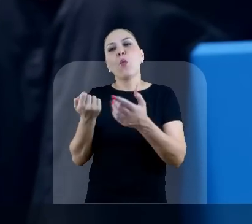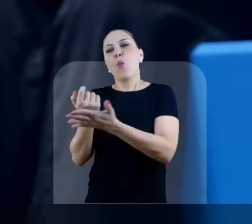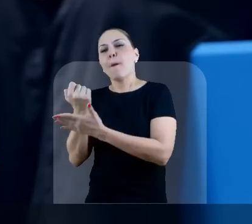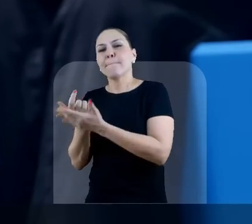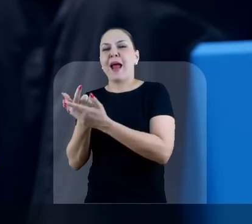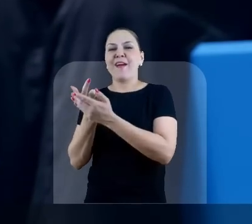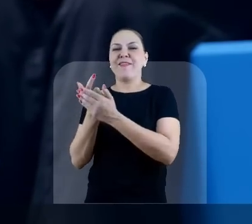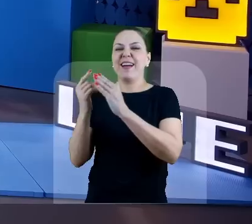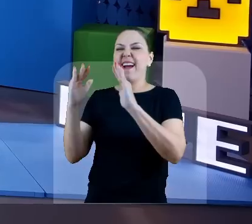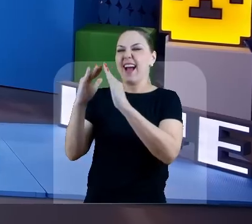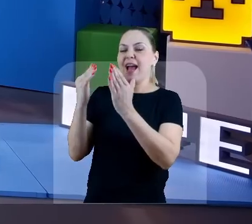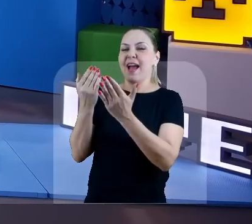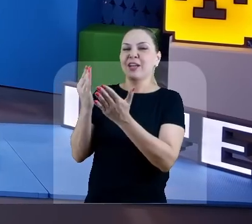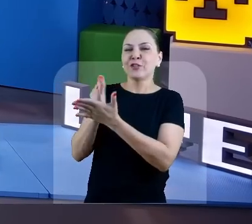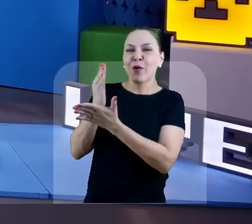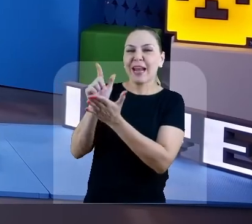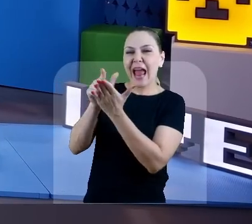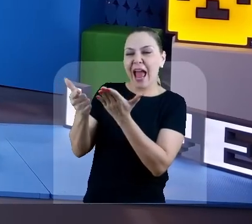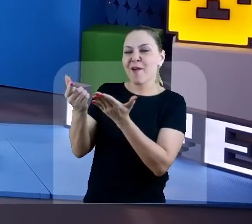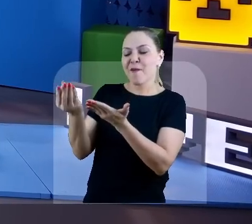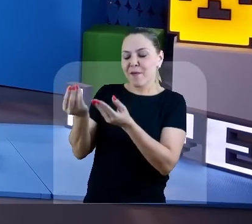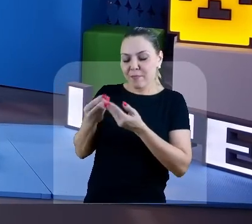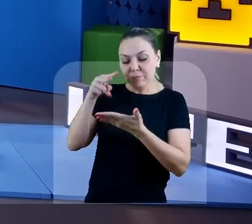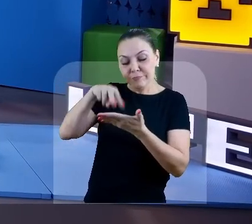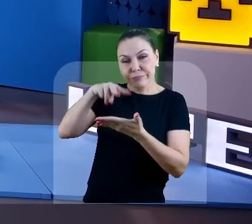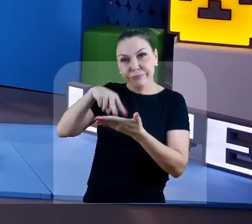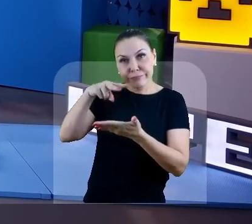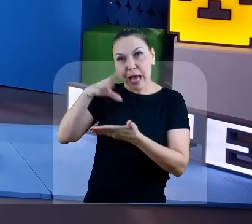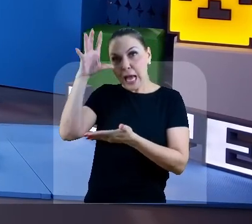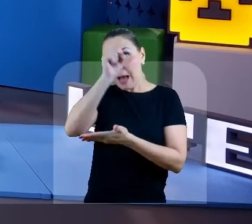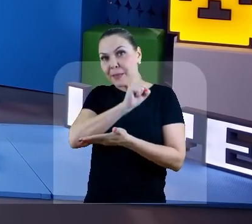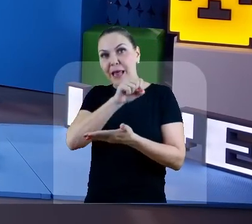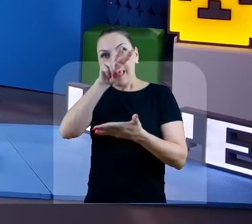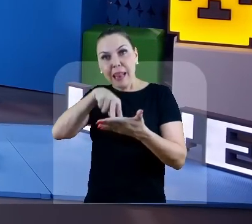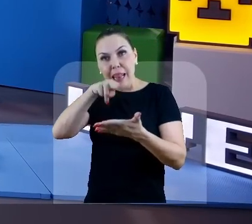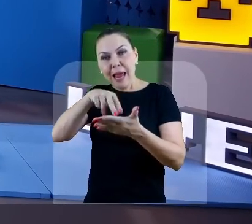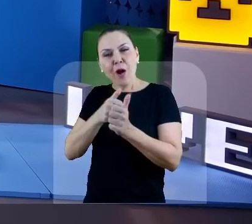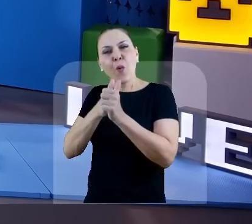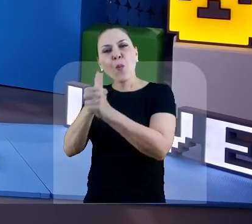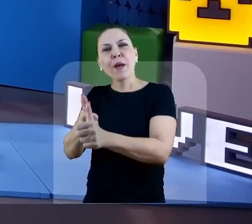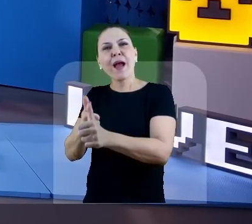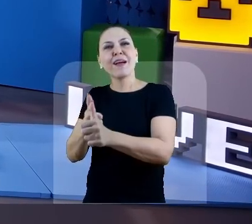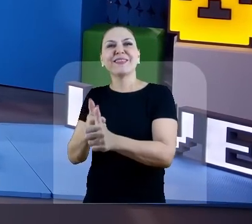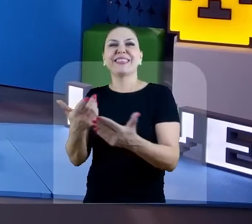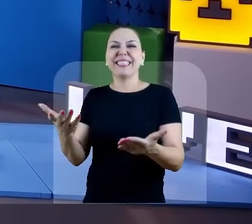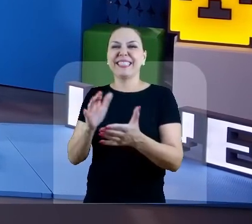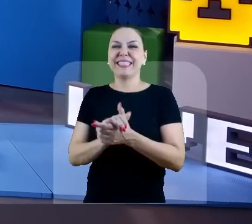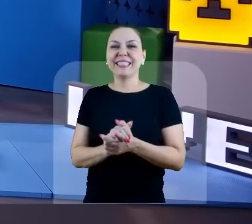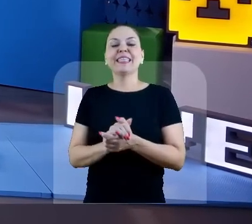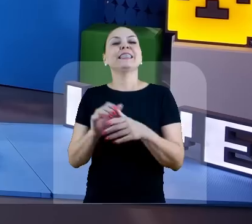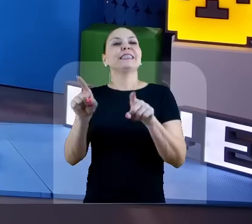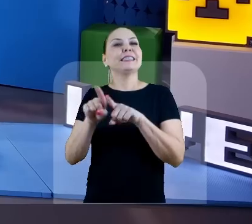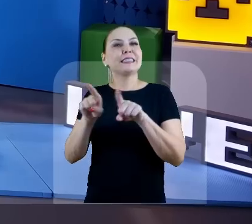enciclopédia Conhecer. Aprendi a fazer sabão. Né? Aprendi, Marcos Ponte, de acordo com o espectro,